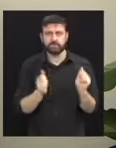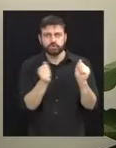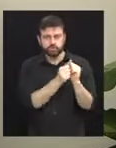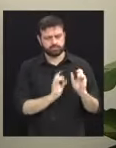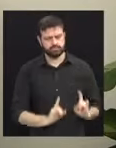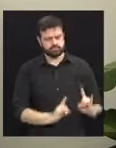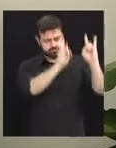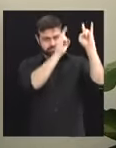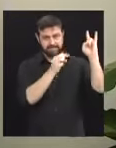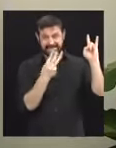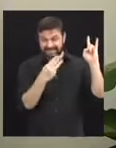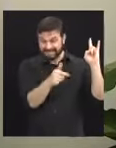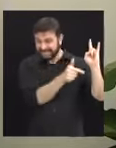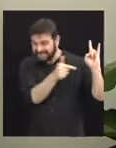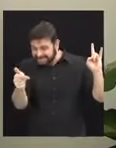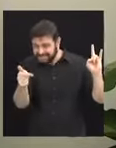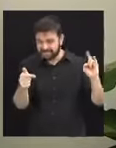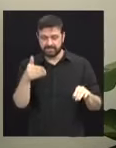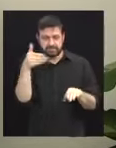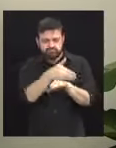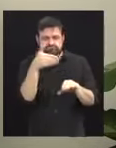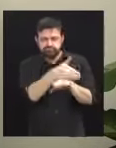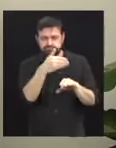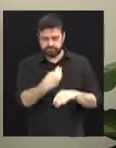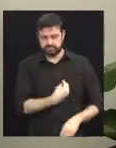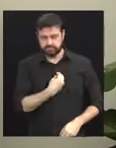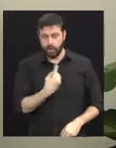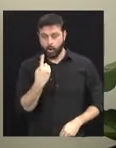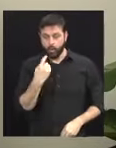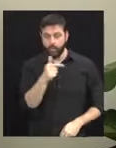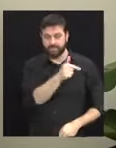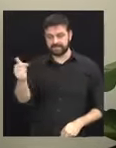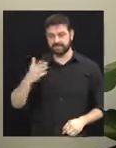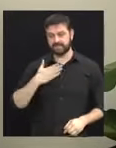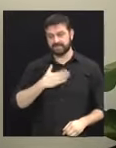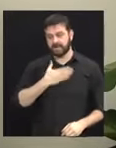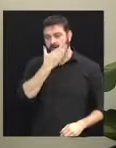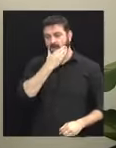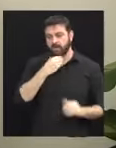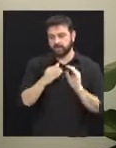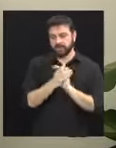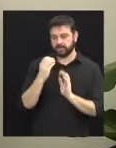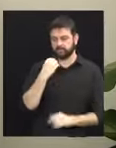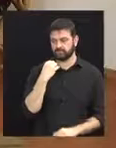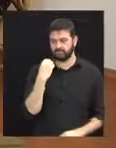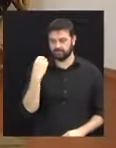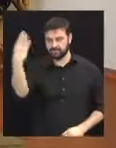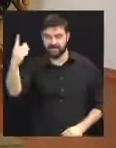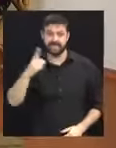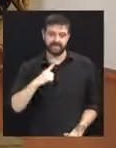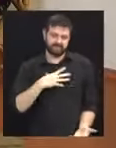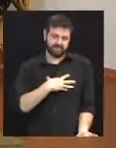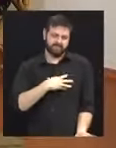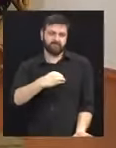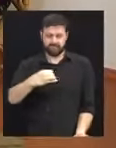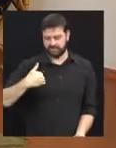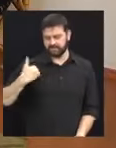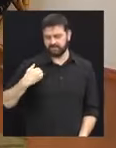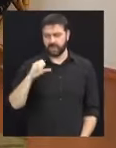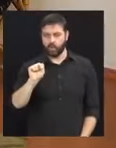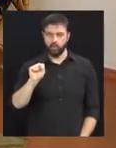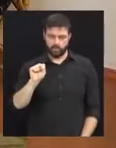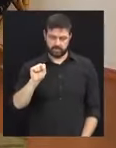3 semanas por mês no apartamento e 1 semana ele viaja. E além disso, nós temos o Gabriel, que tem 8 anos,